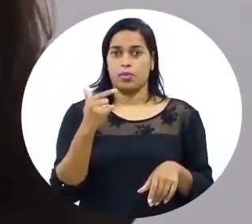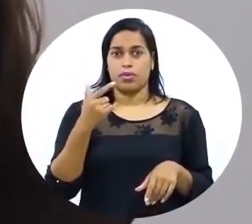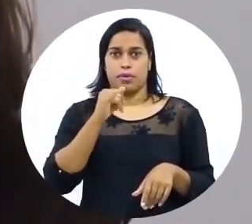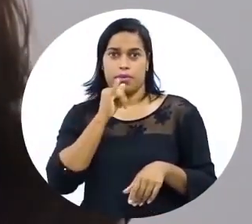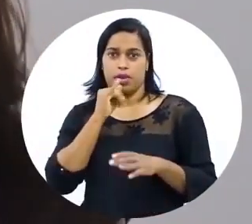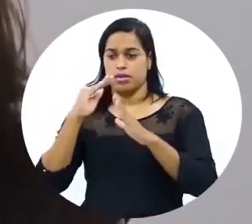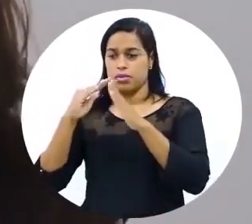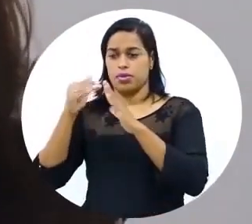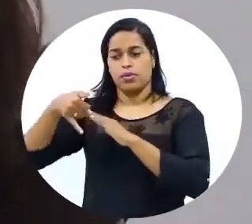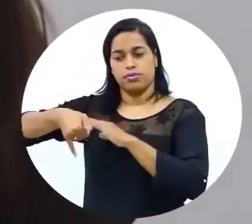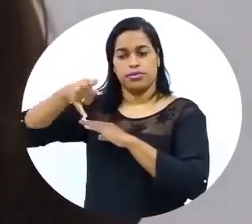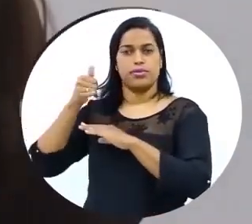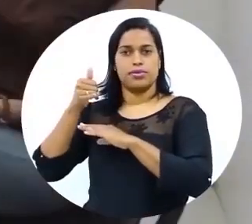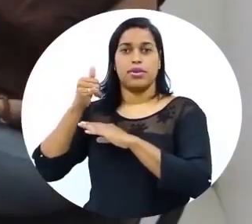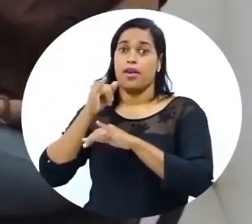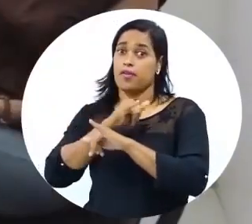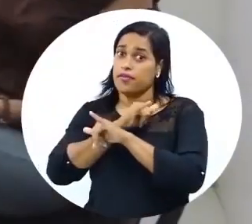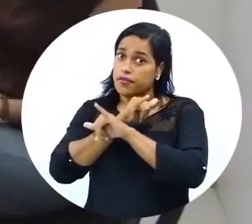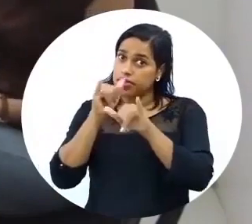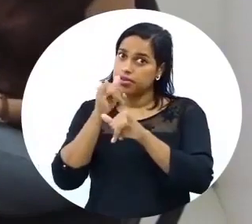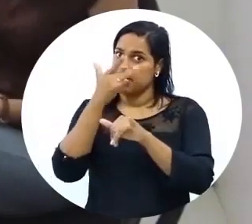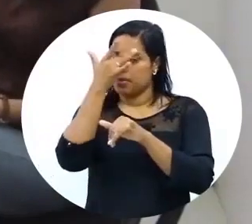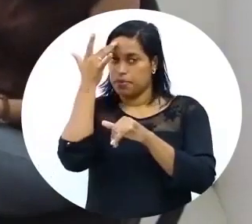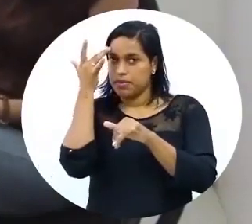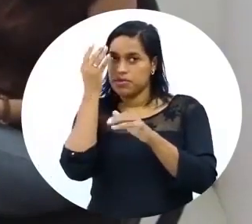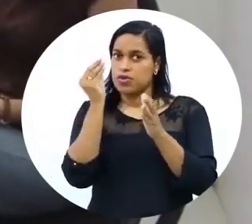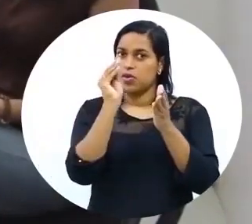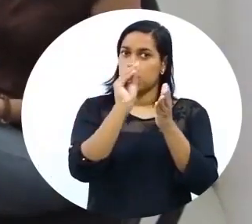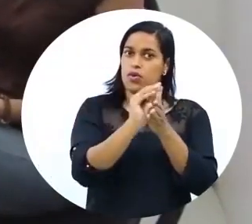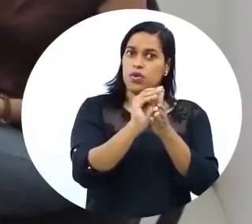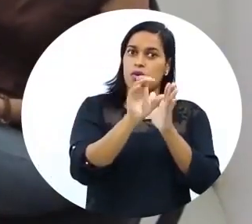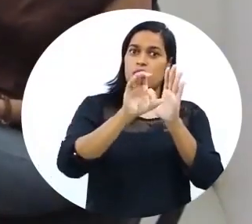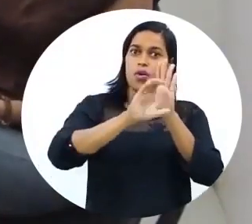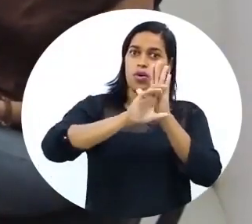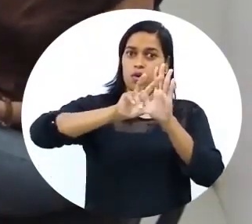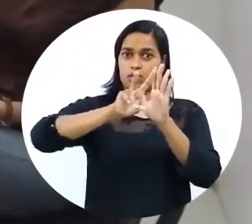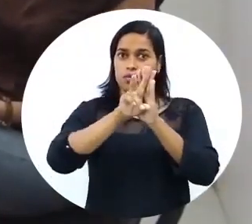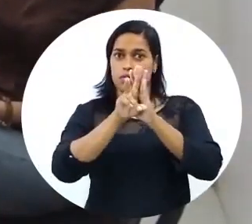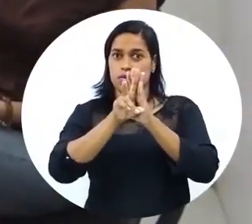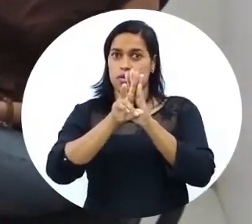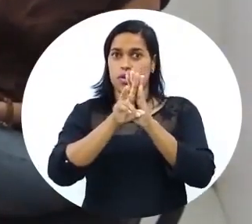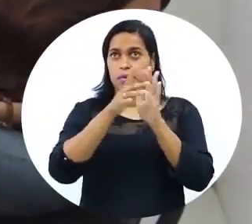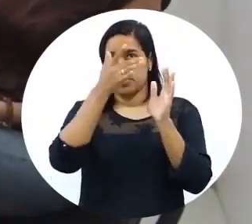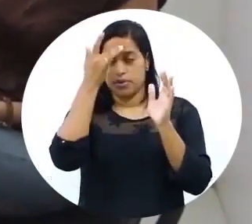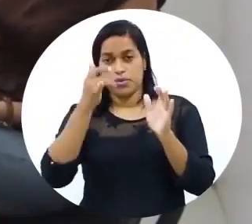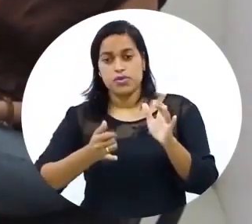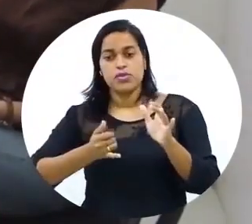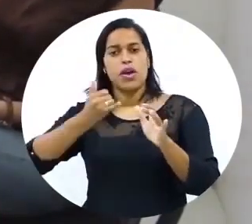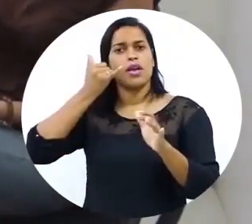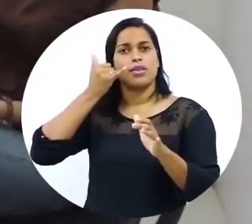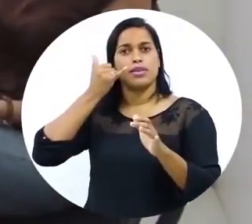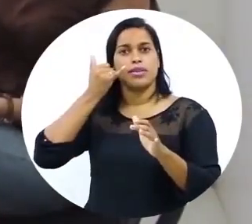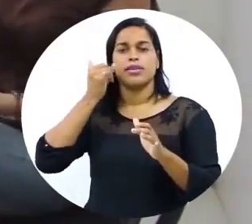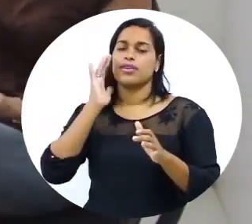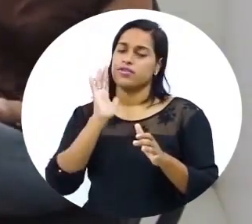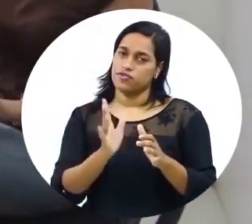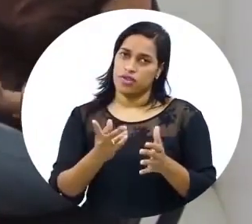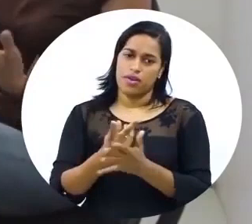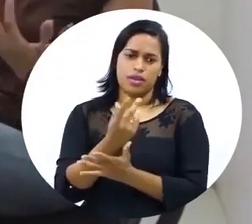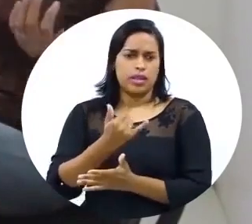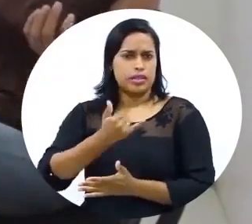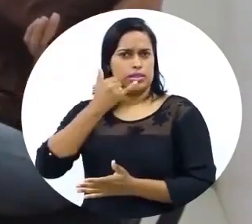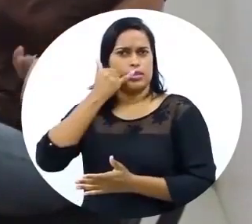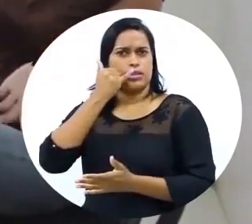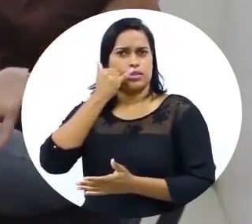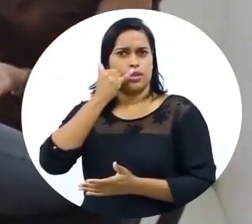por exemplo, avisar essa pessoa que colocou no currículo, porque se alguém se ligar, né, acontece muito a gente entrar em